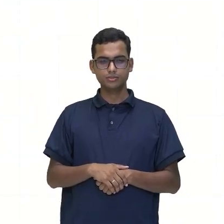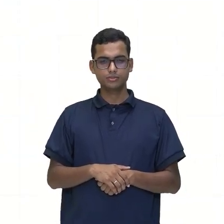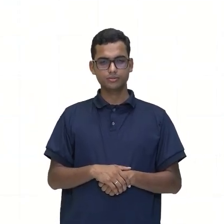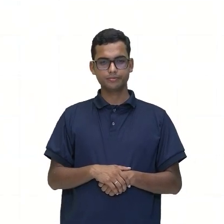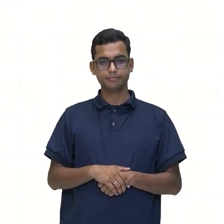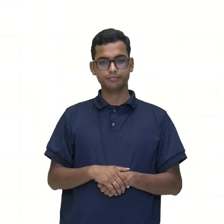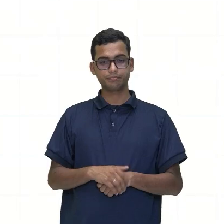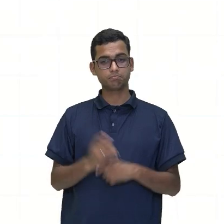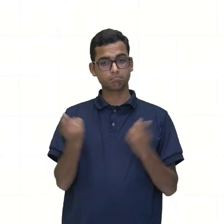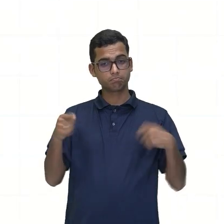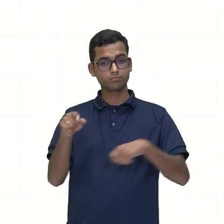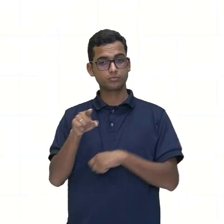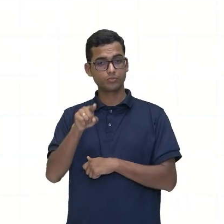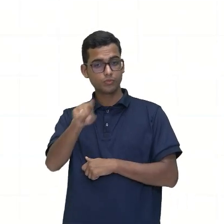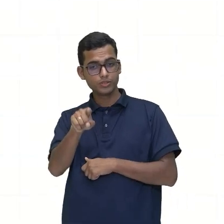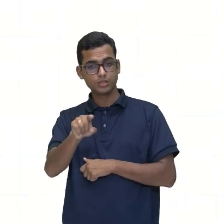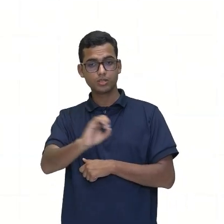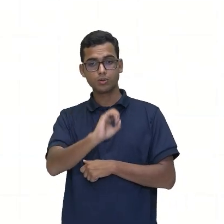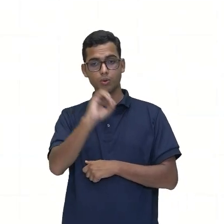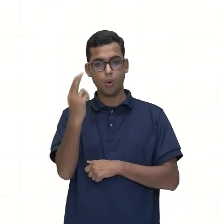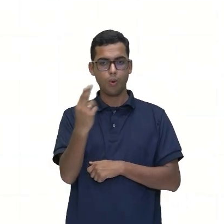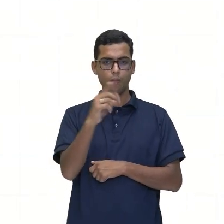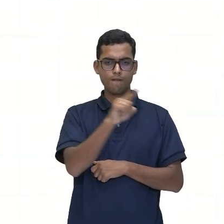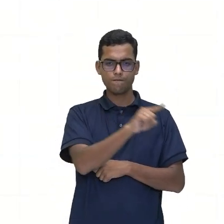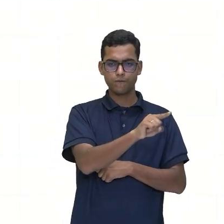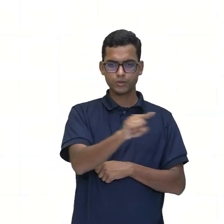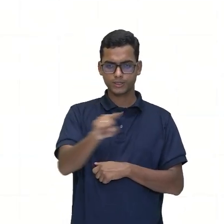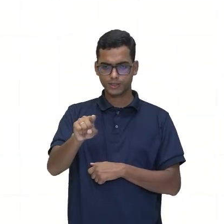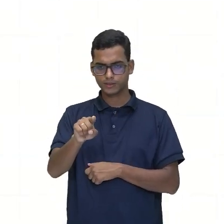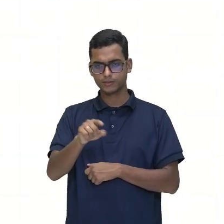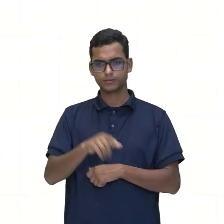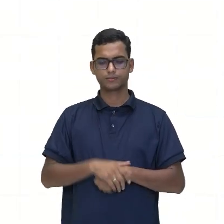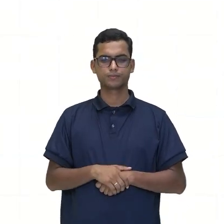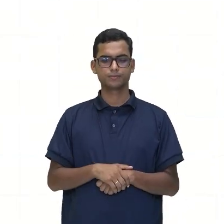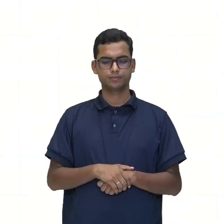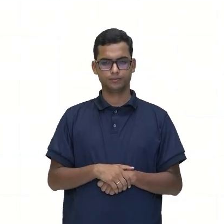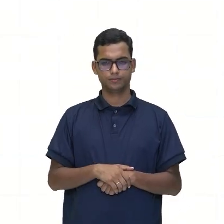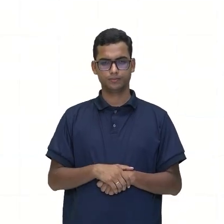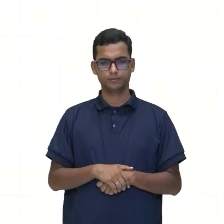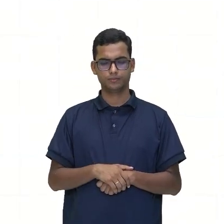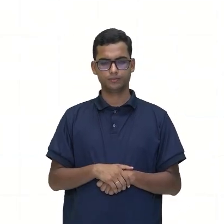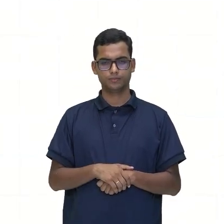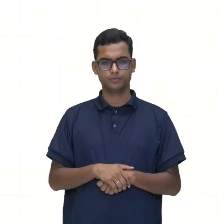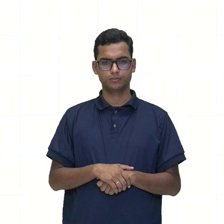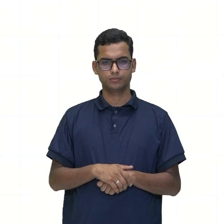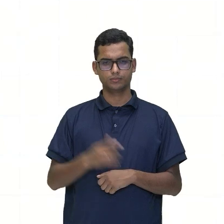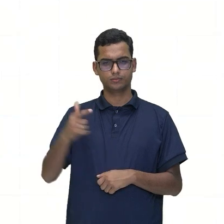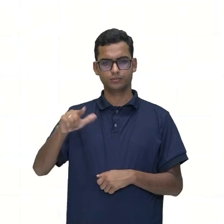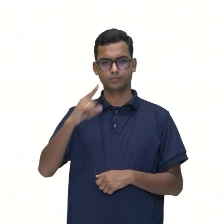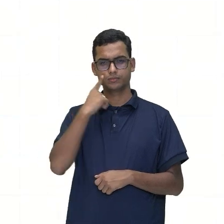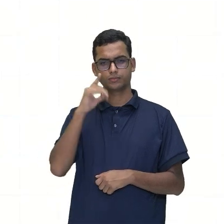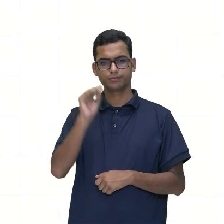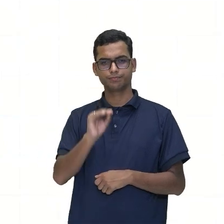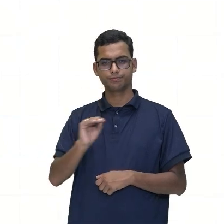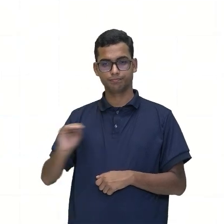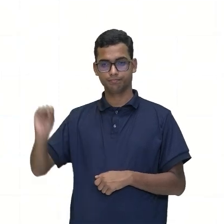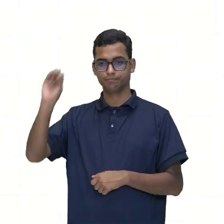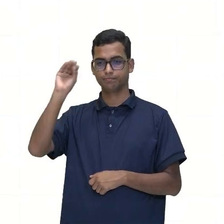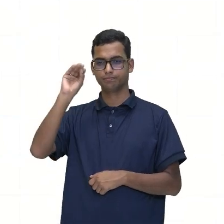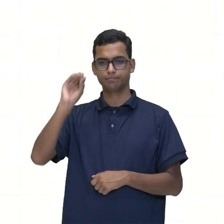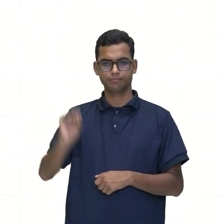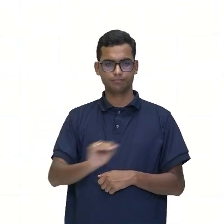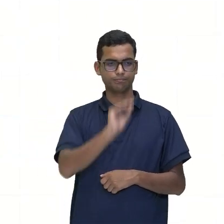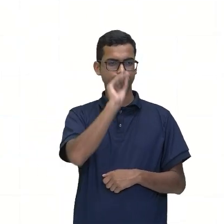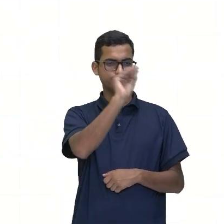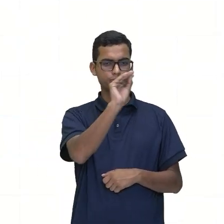você quanto vocês, tá bom? You. Ele se repete, olha só. Eu tenho